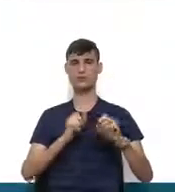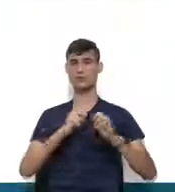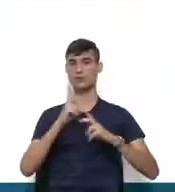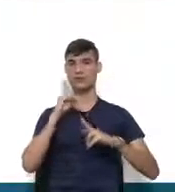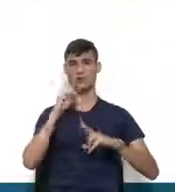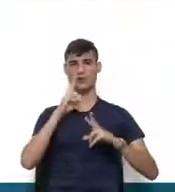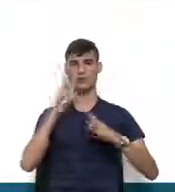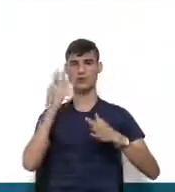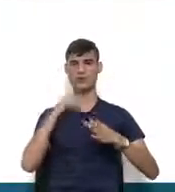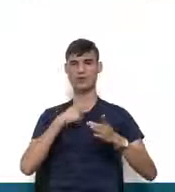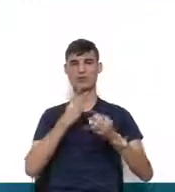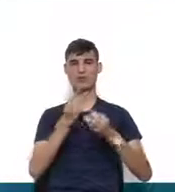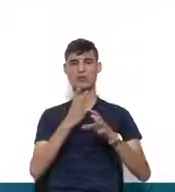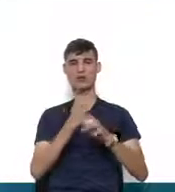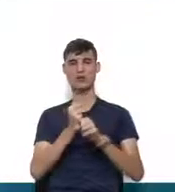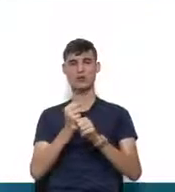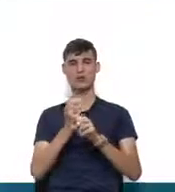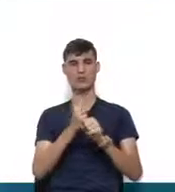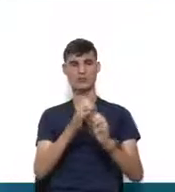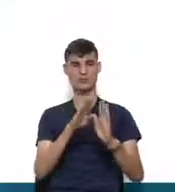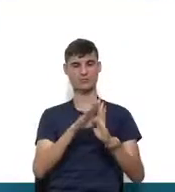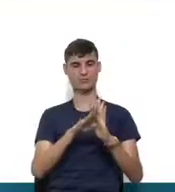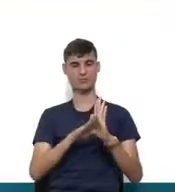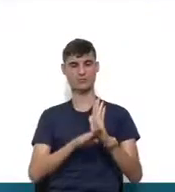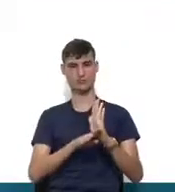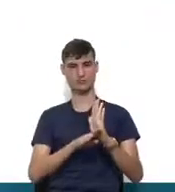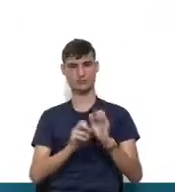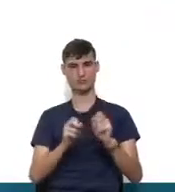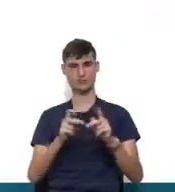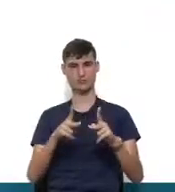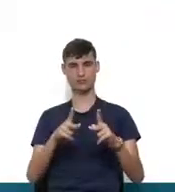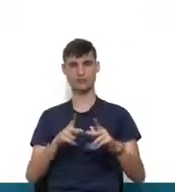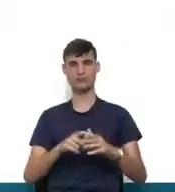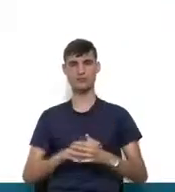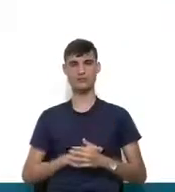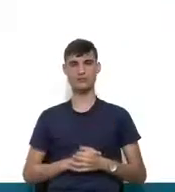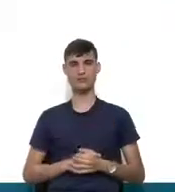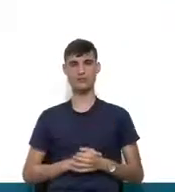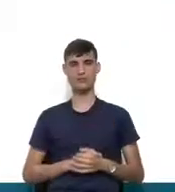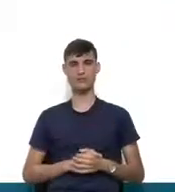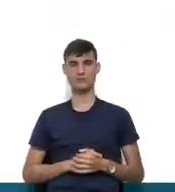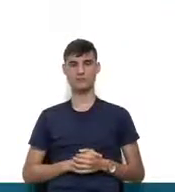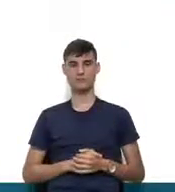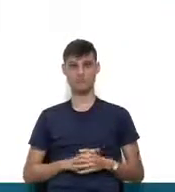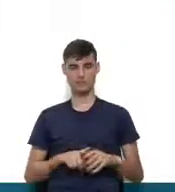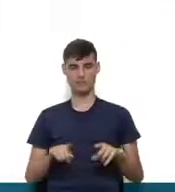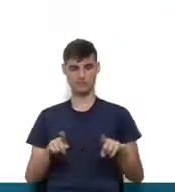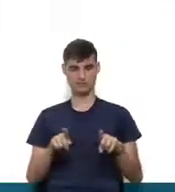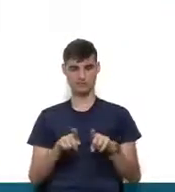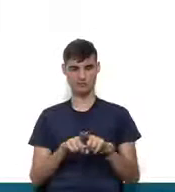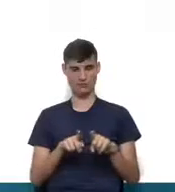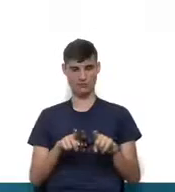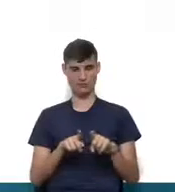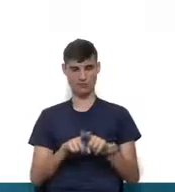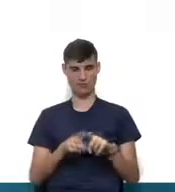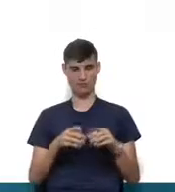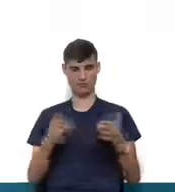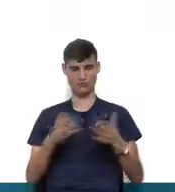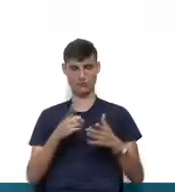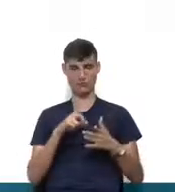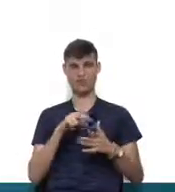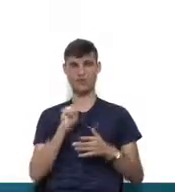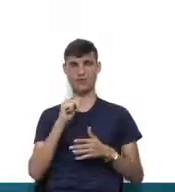como calcular a integração por partes, tá? E chegando então aqui